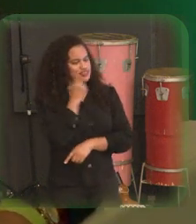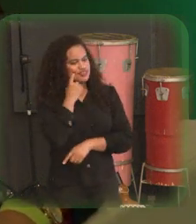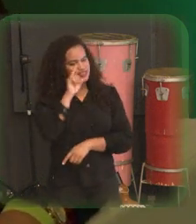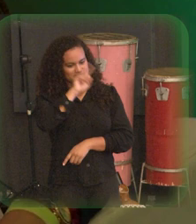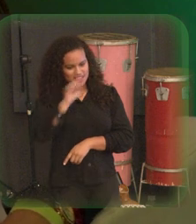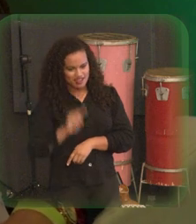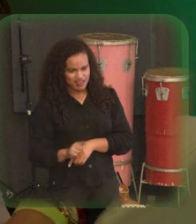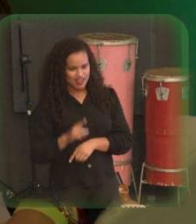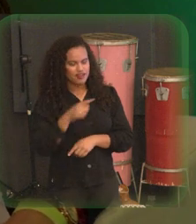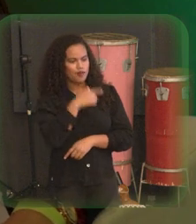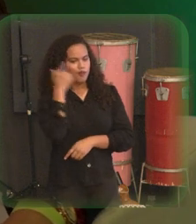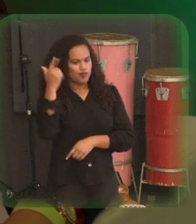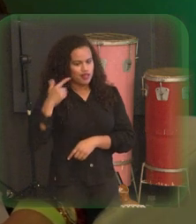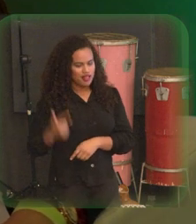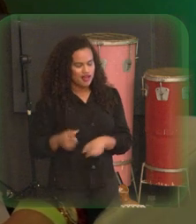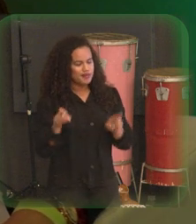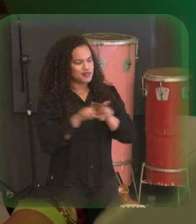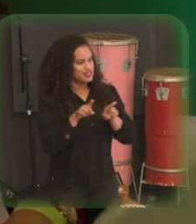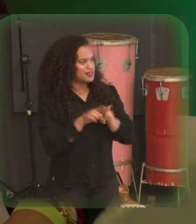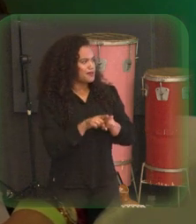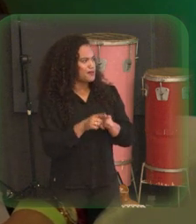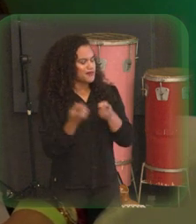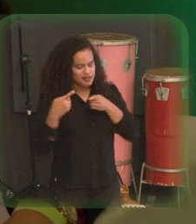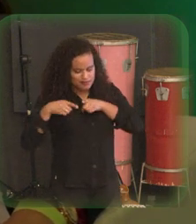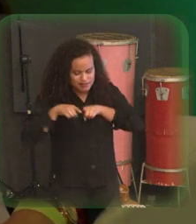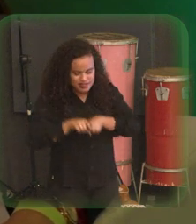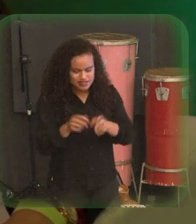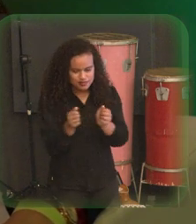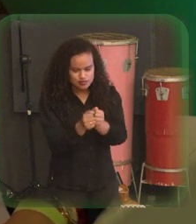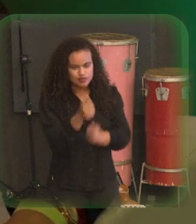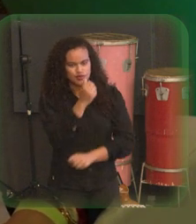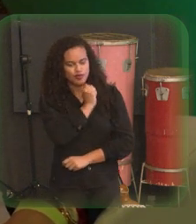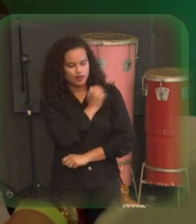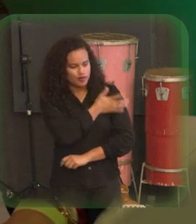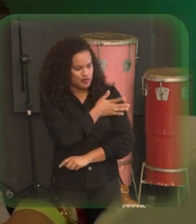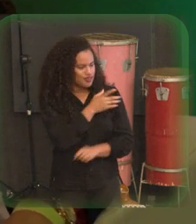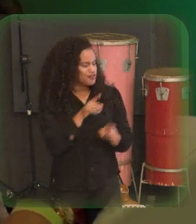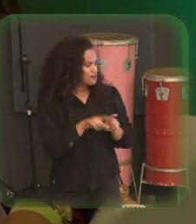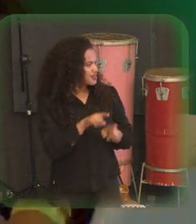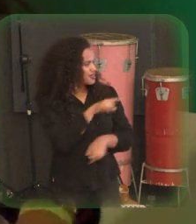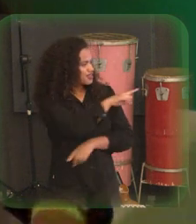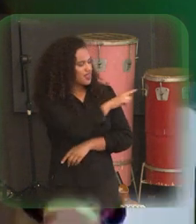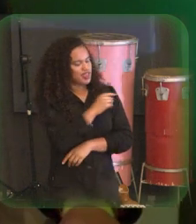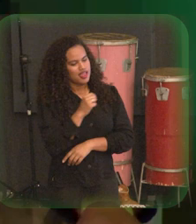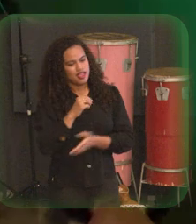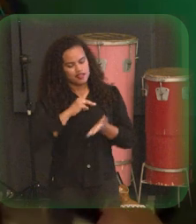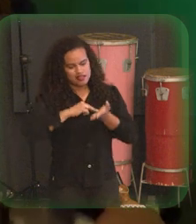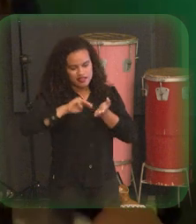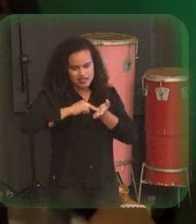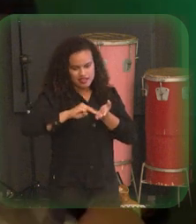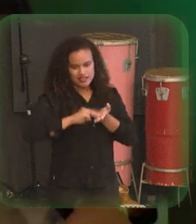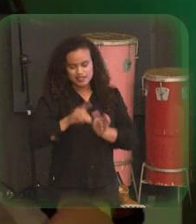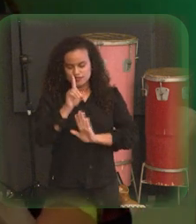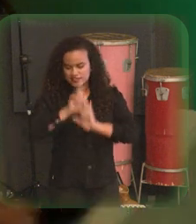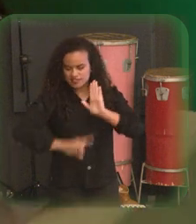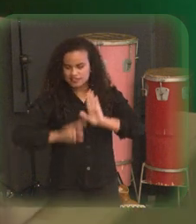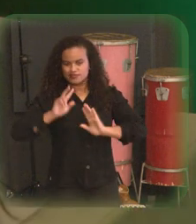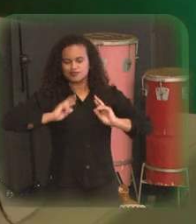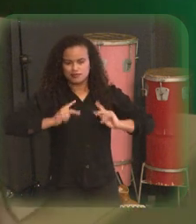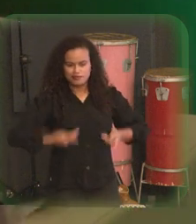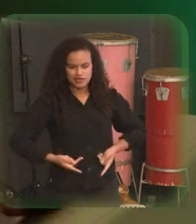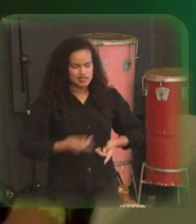Laura, também companheira do IFPE, Lucinha, secretária de Direitos Humanos e o Paivo. É